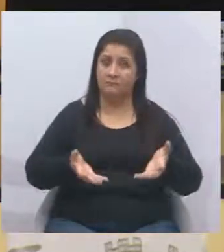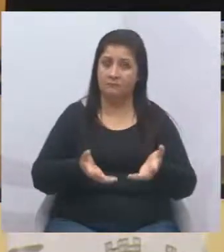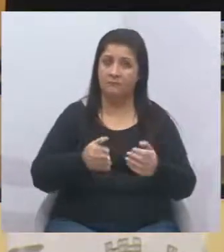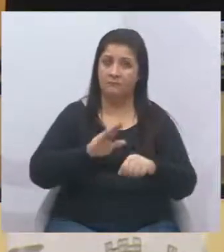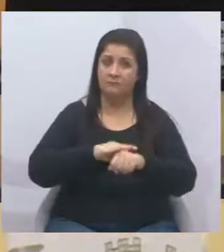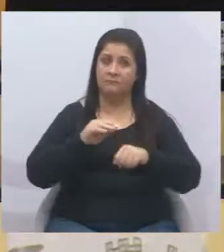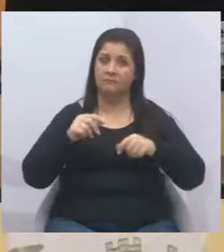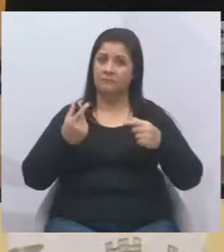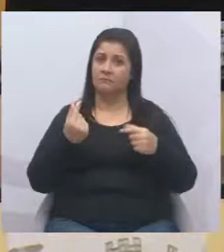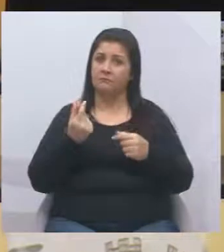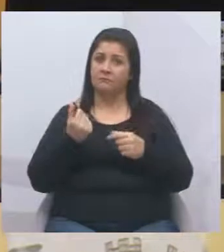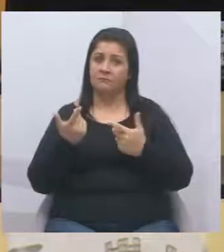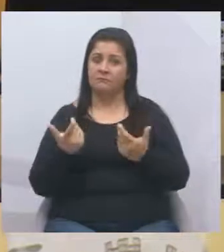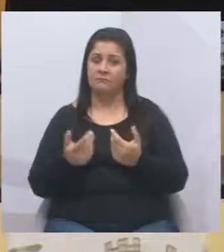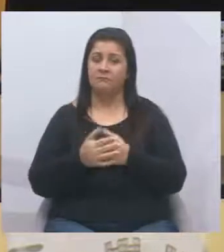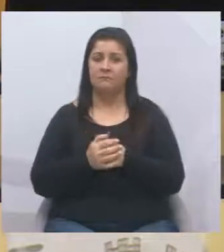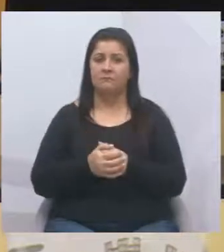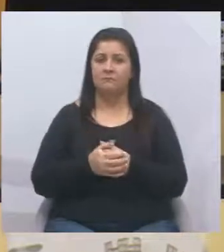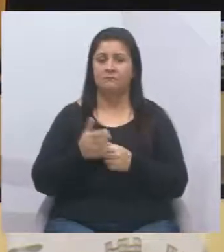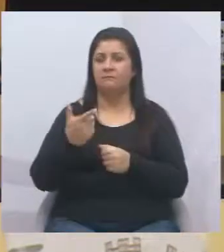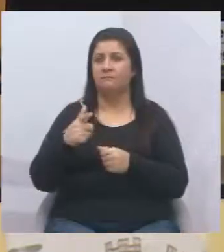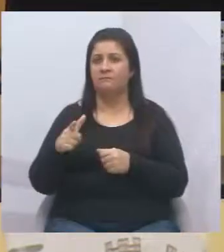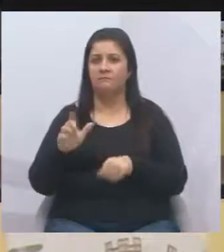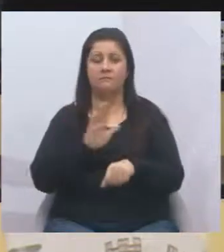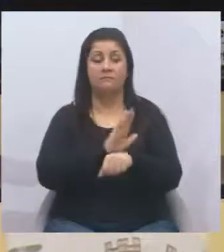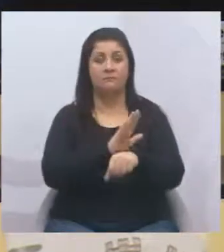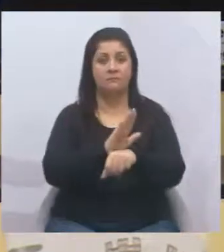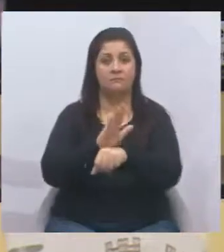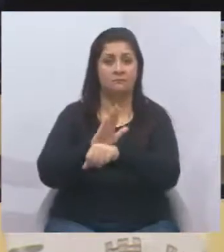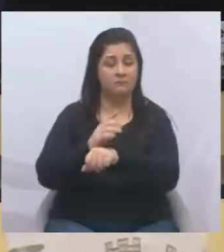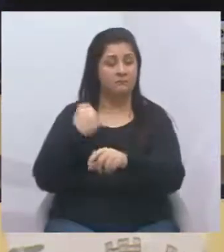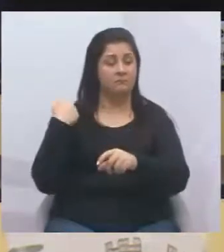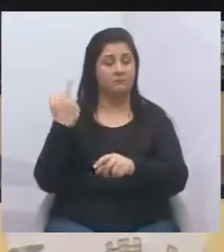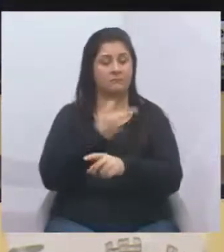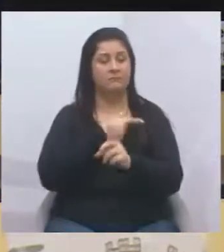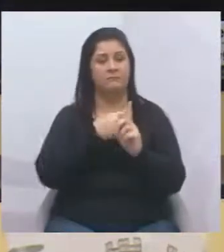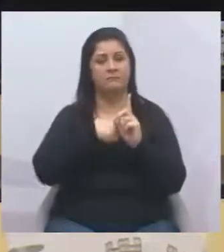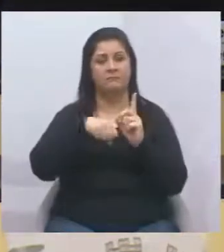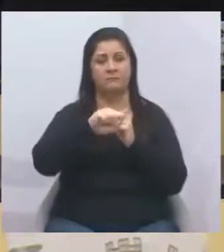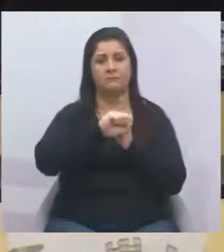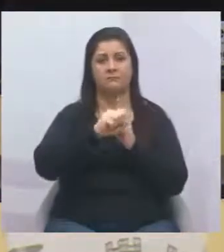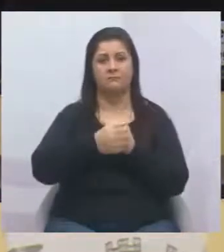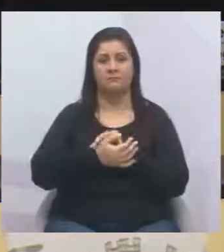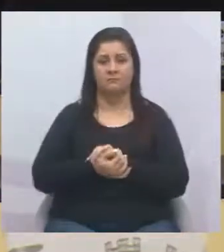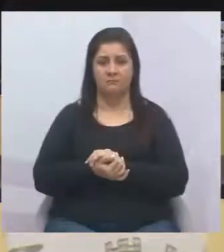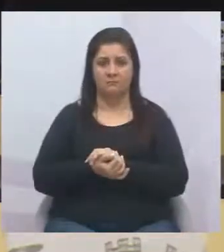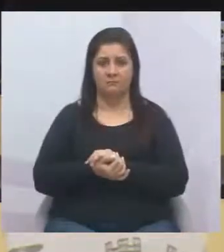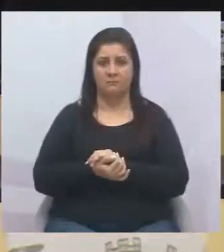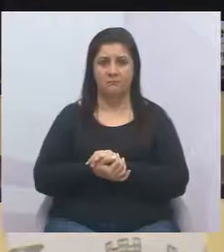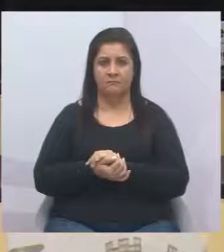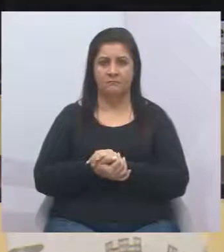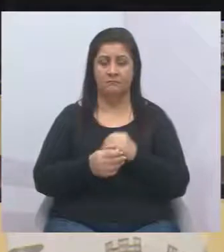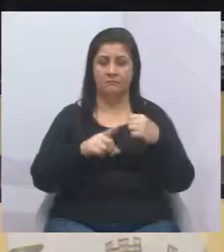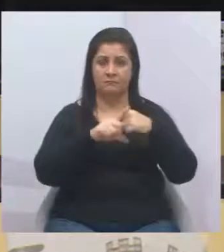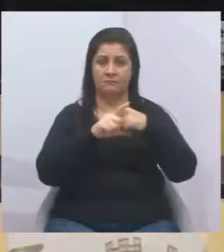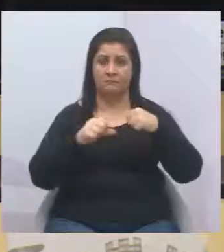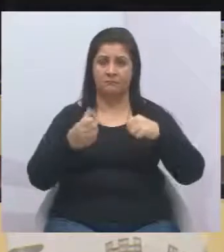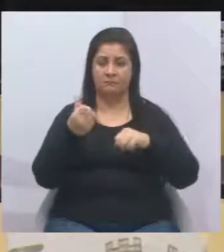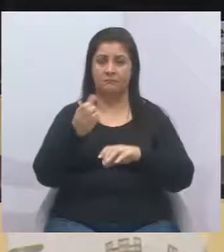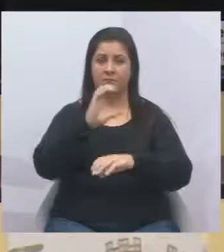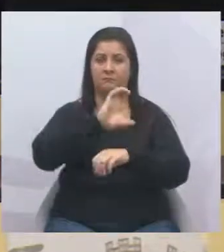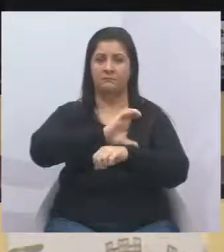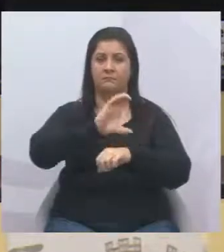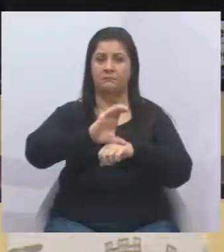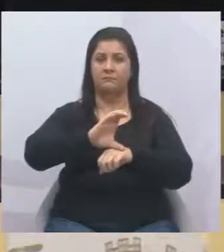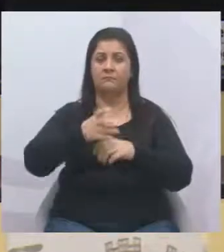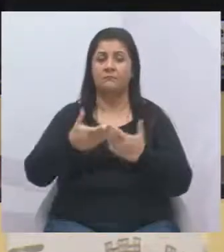renda, vivência profissional e outras formas de contribuir com nossa sociedade. Considerando o artigo 6º da Constituição Federal